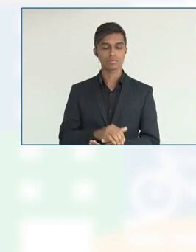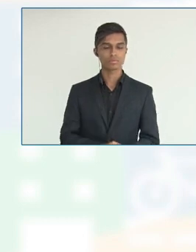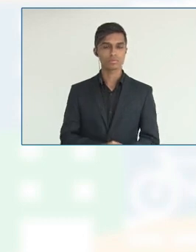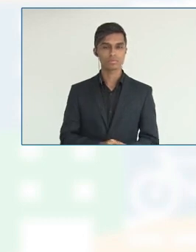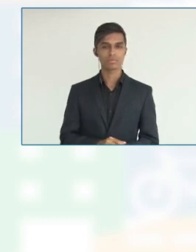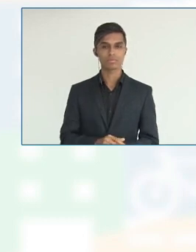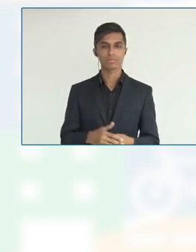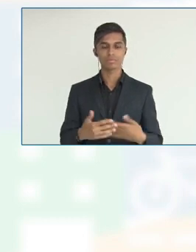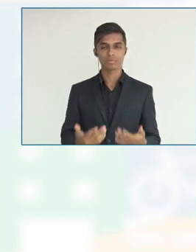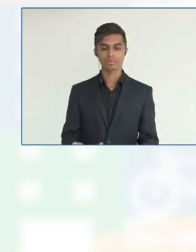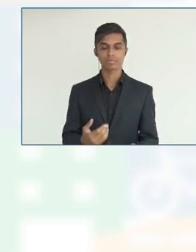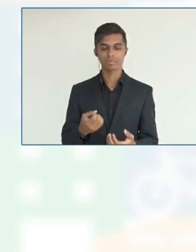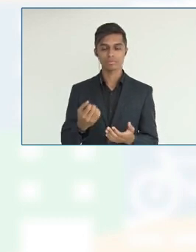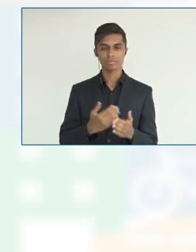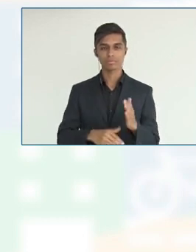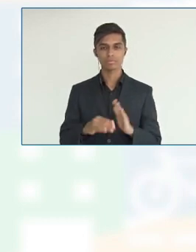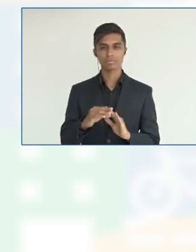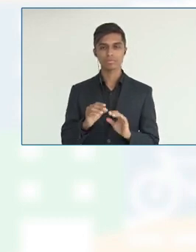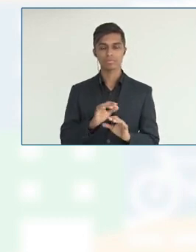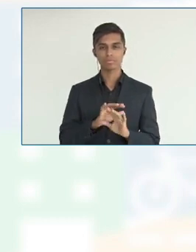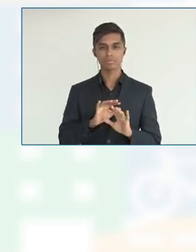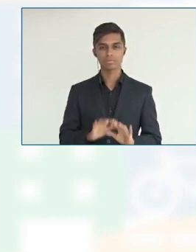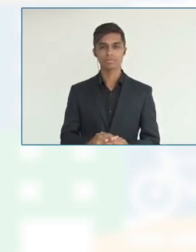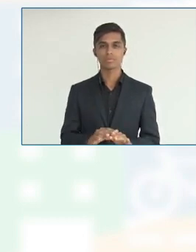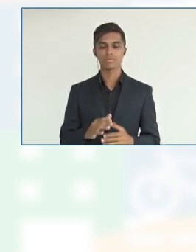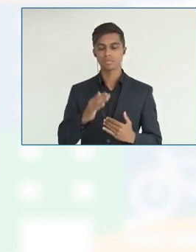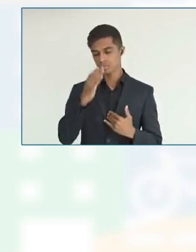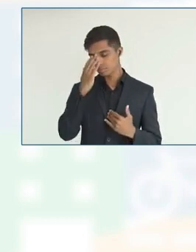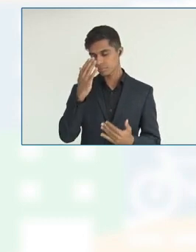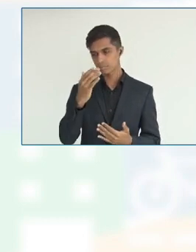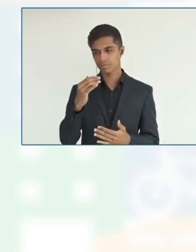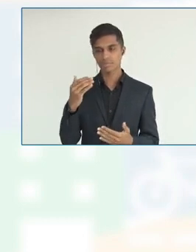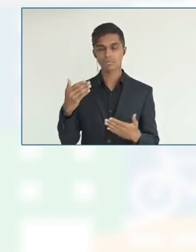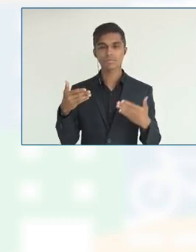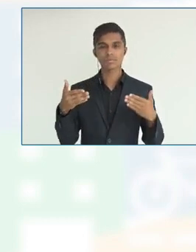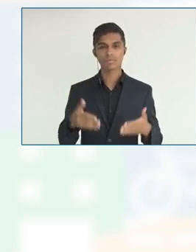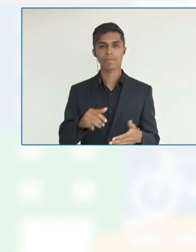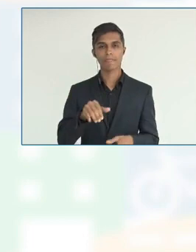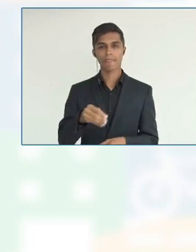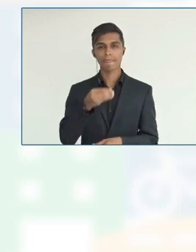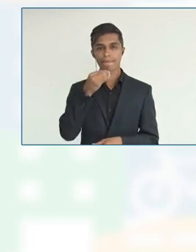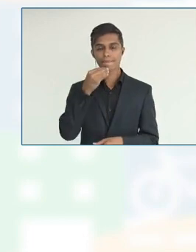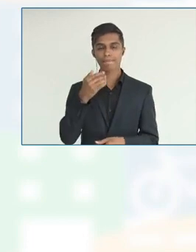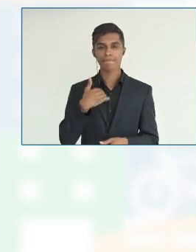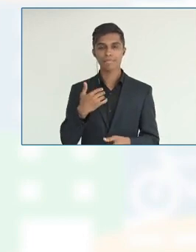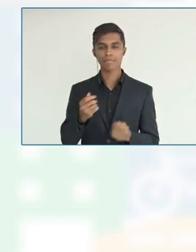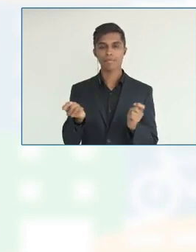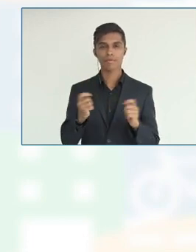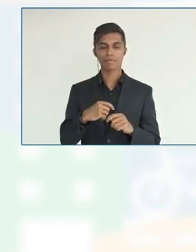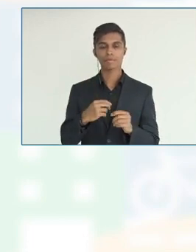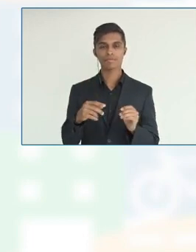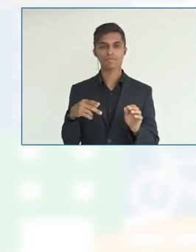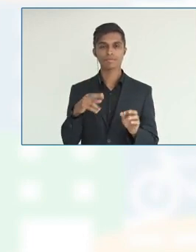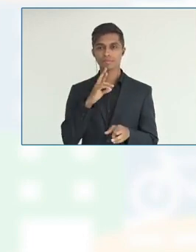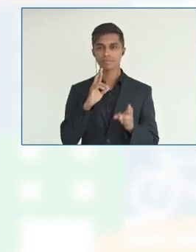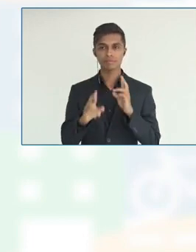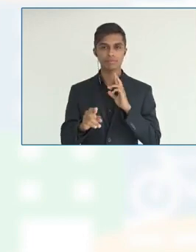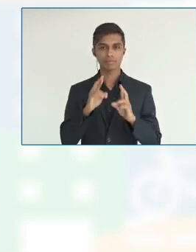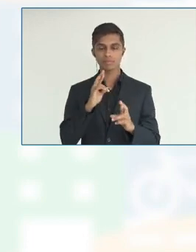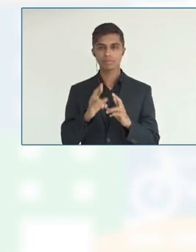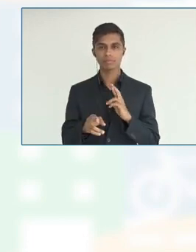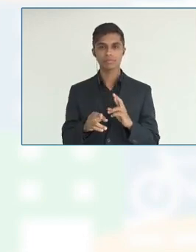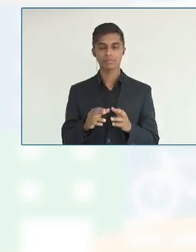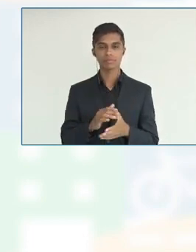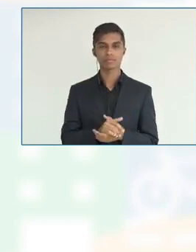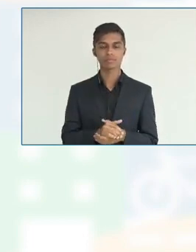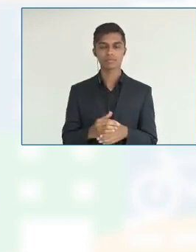para passar para vocês era isso. Eu agradeço a participação e a presença e me coloco à disposição aqui para